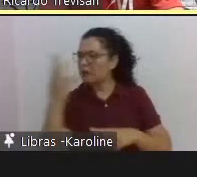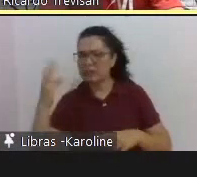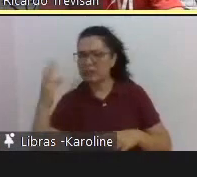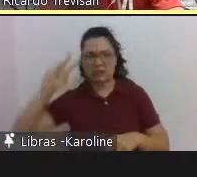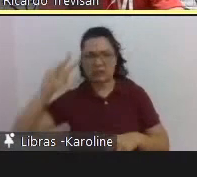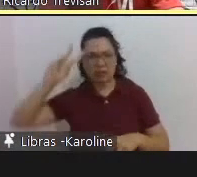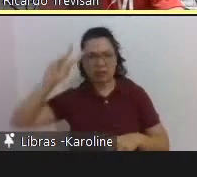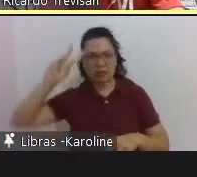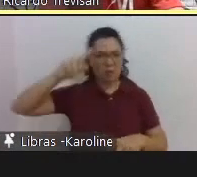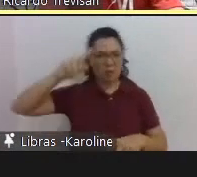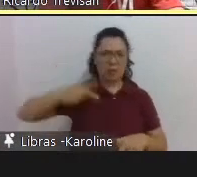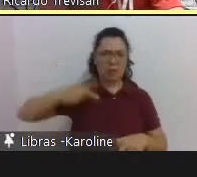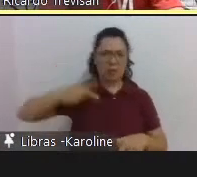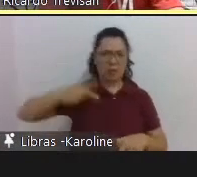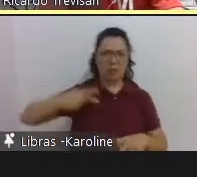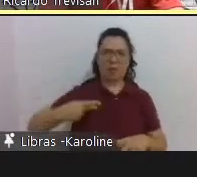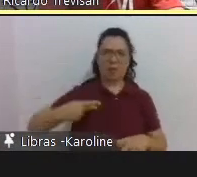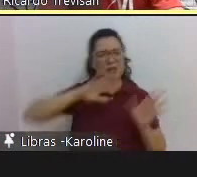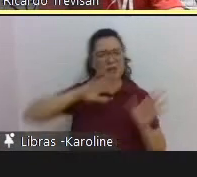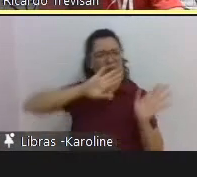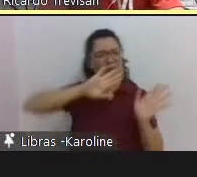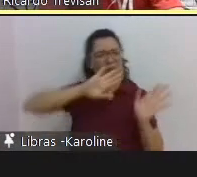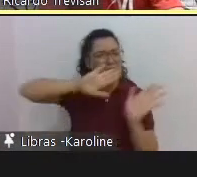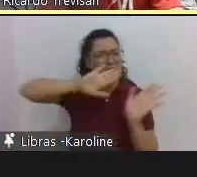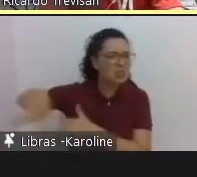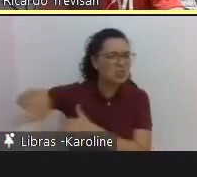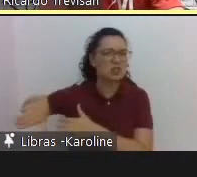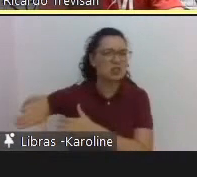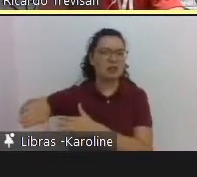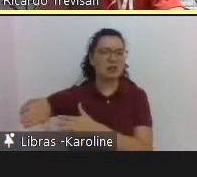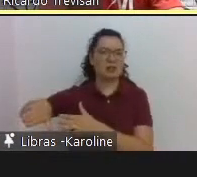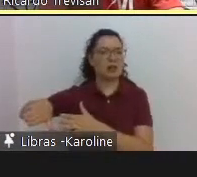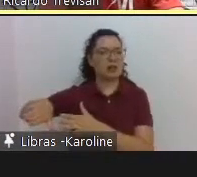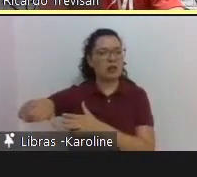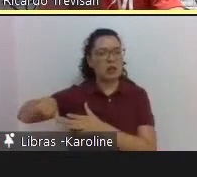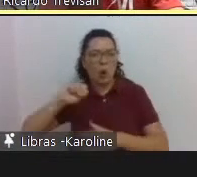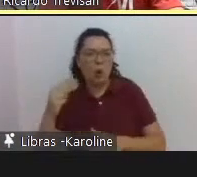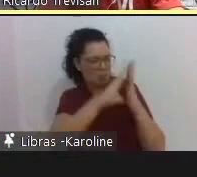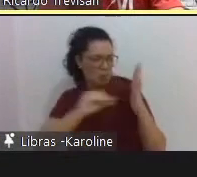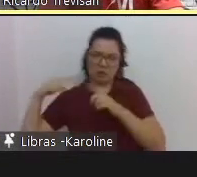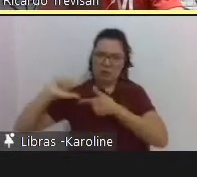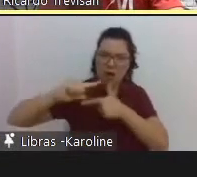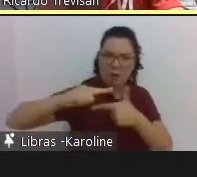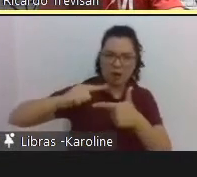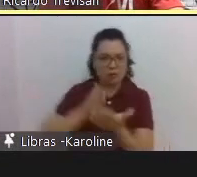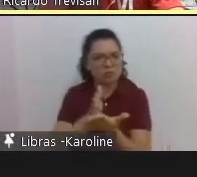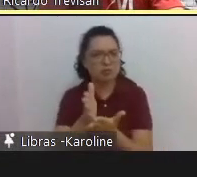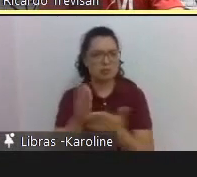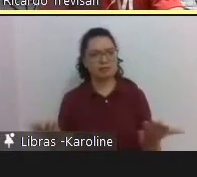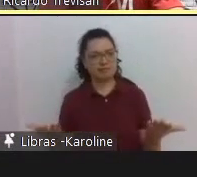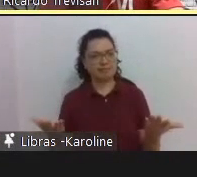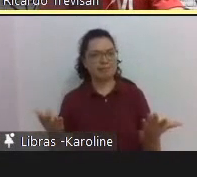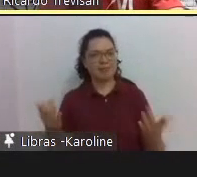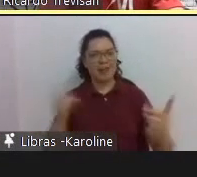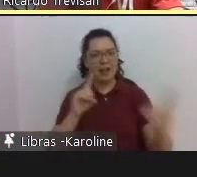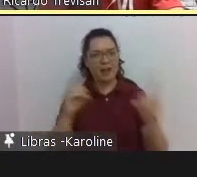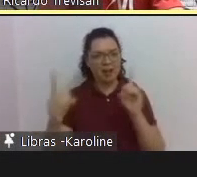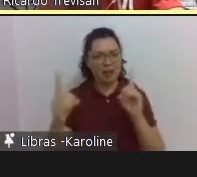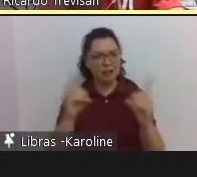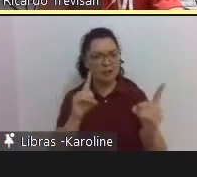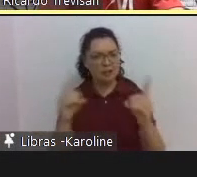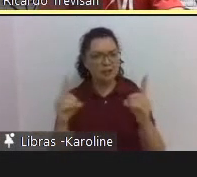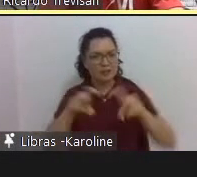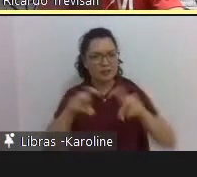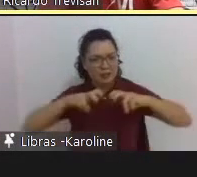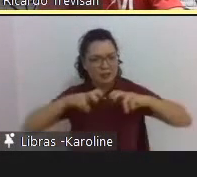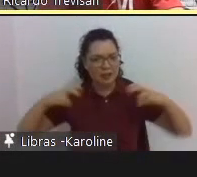modelos tradicionais e posicionamentos hegemônicos. A dinâmica das mesas temáticas demonstrou que isso é possível. É